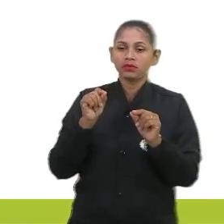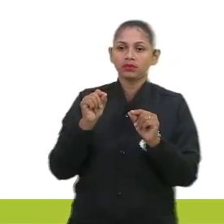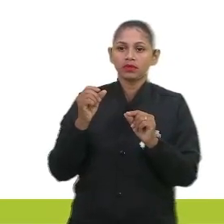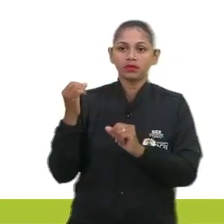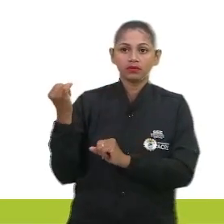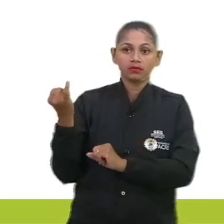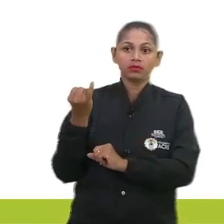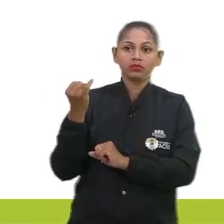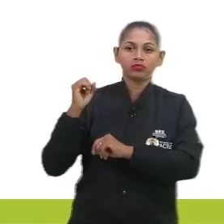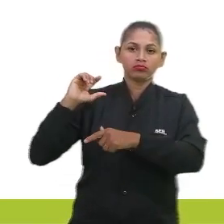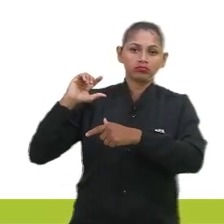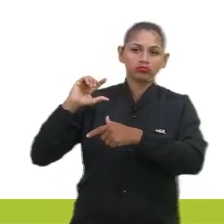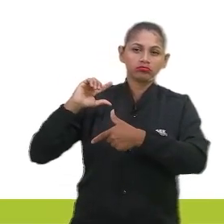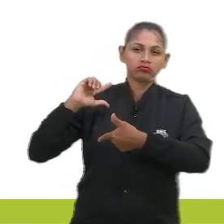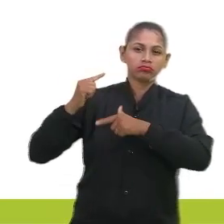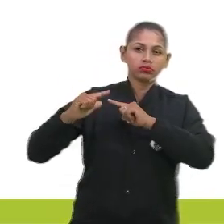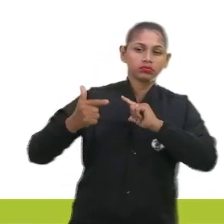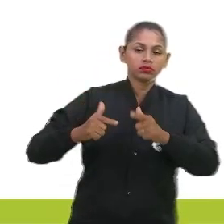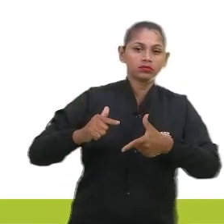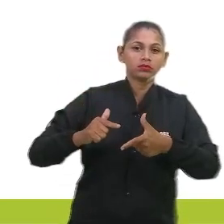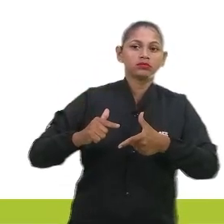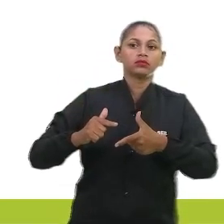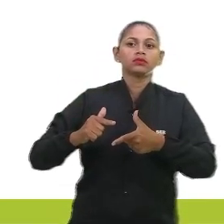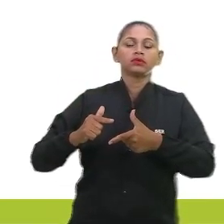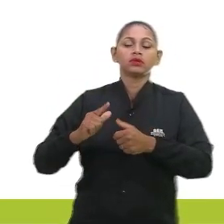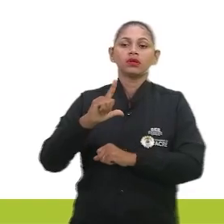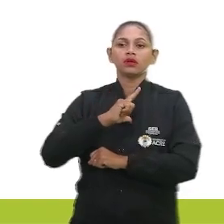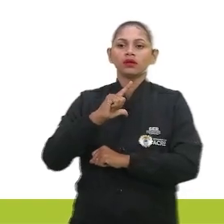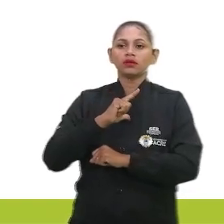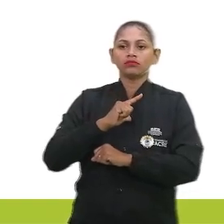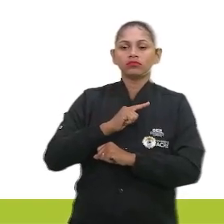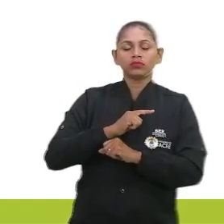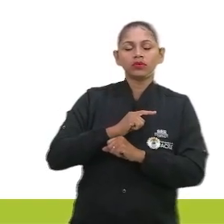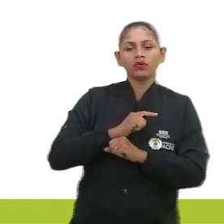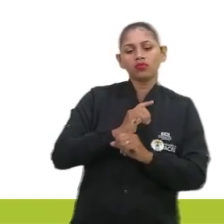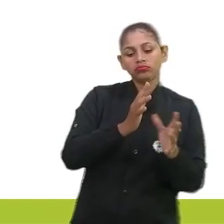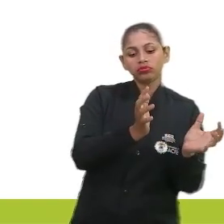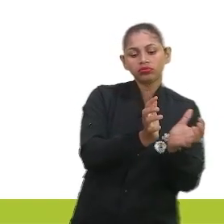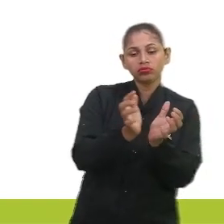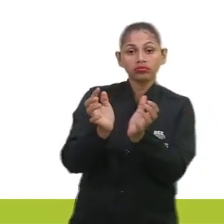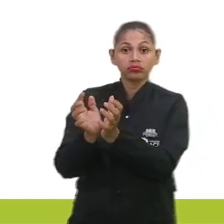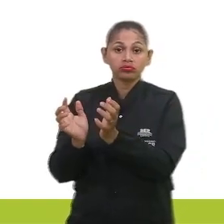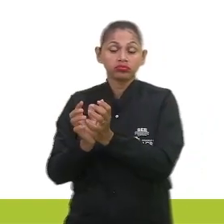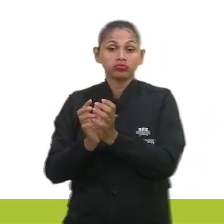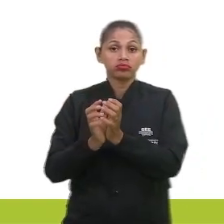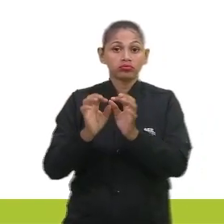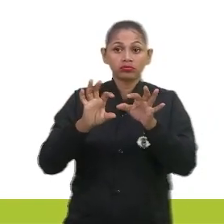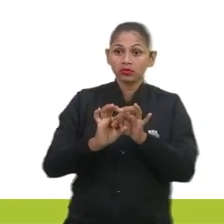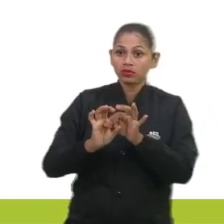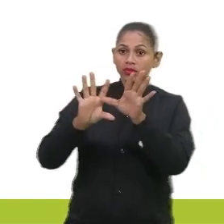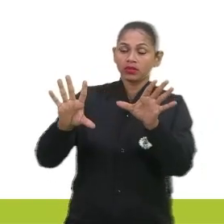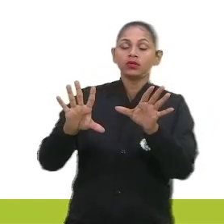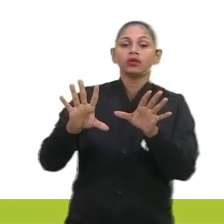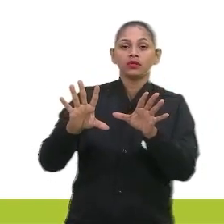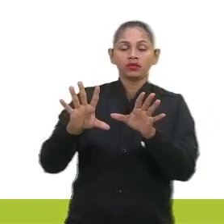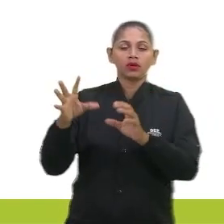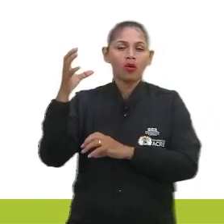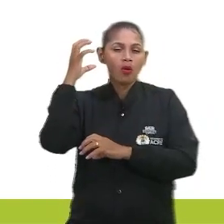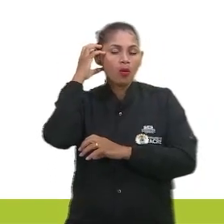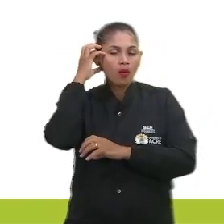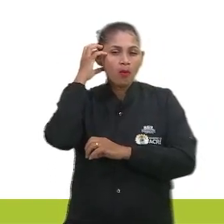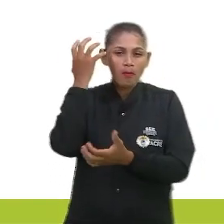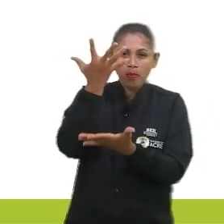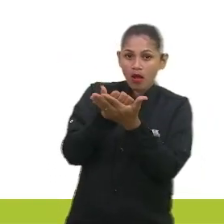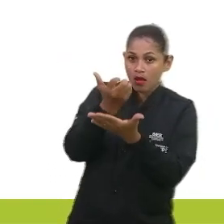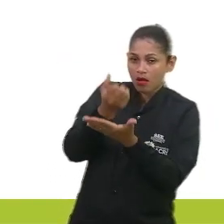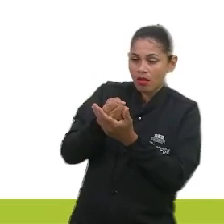tradicionais. Incluem, por exemplo, plataformas independentes, como blogs, como podcasts,